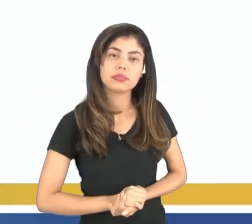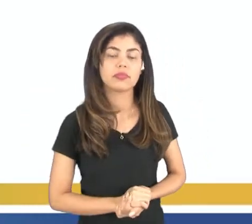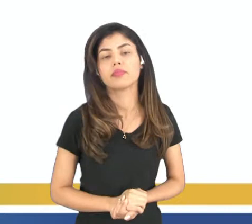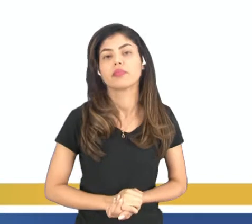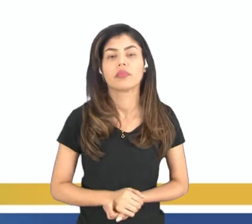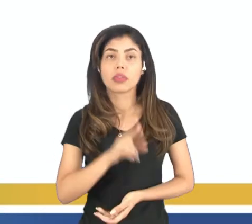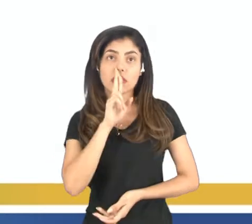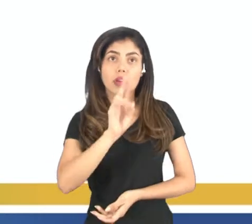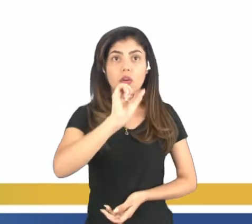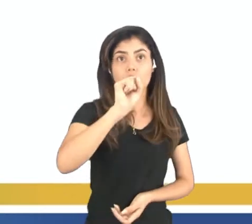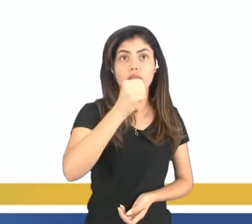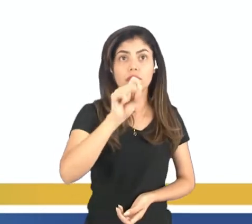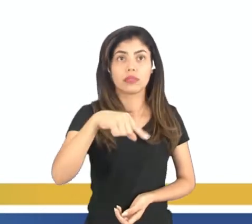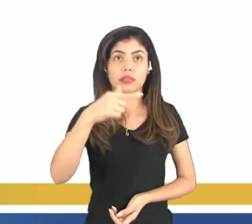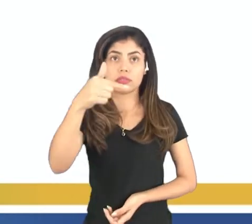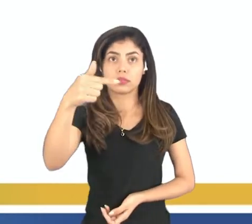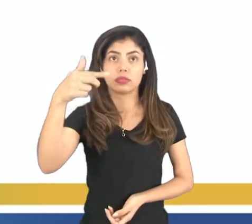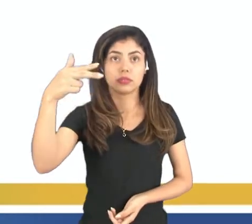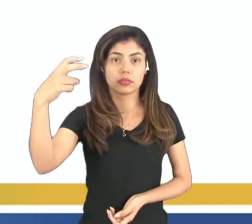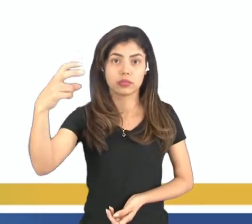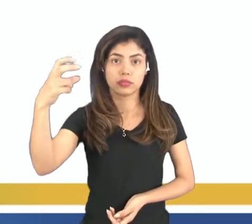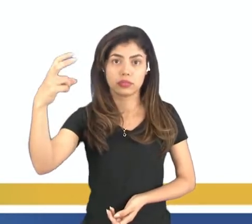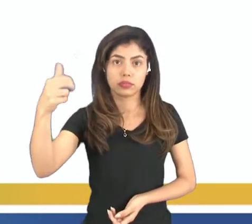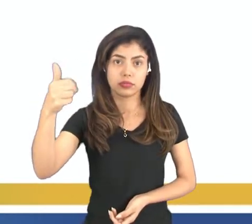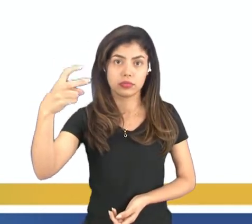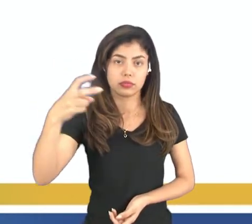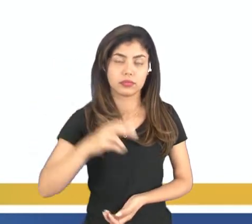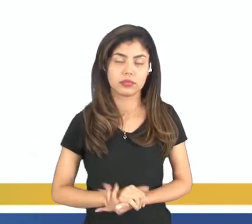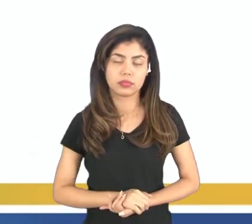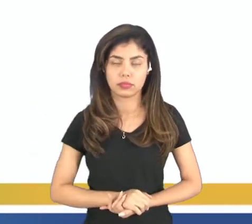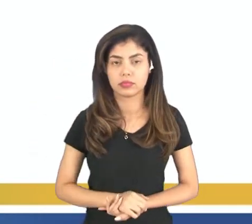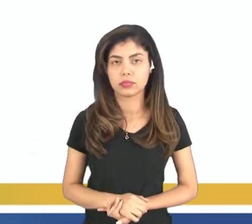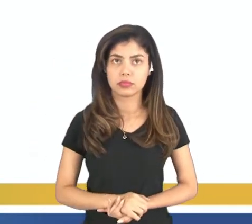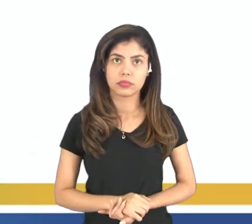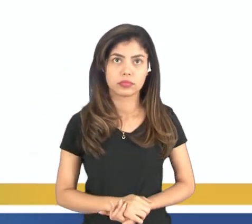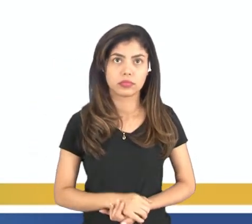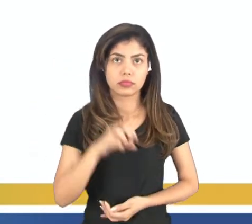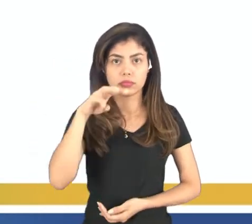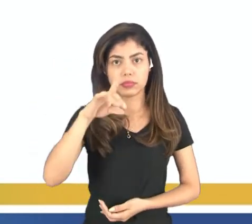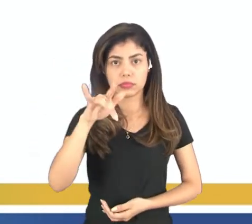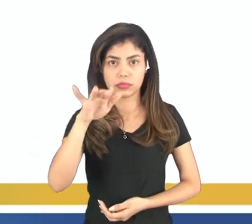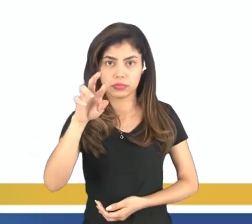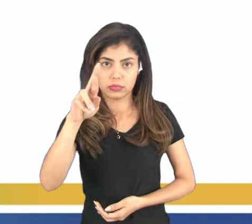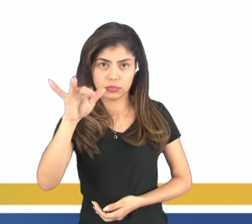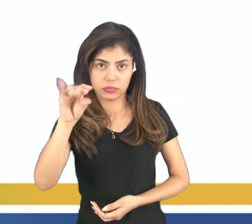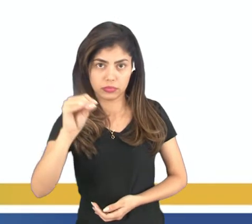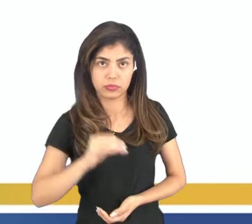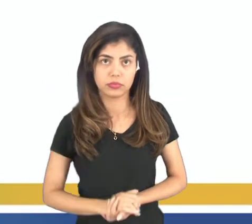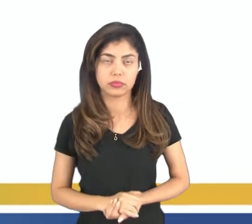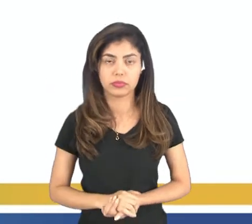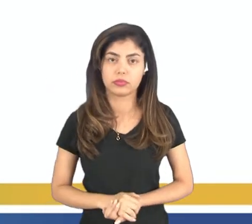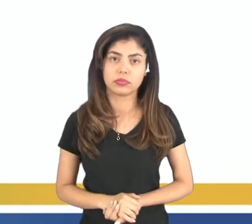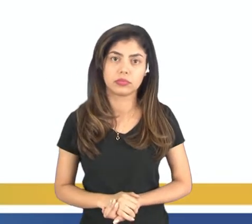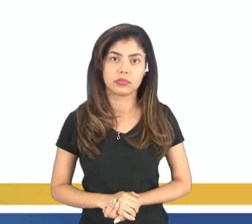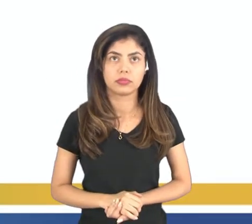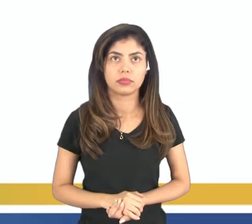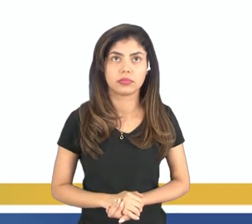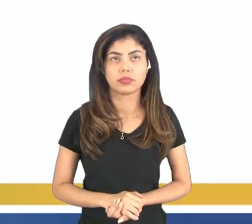com, então o resultado daria 8,700 e 25 milésimos certo